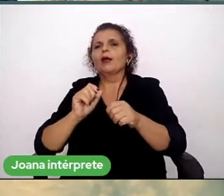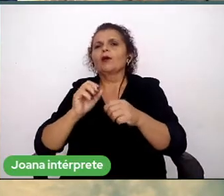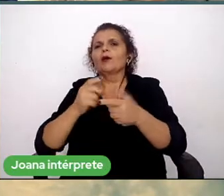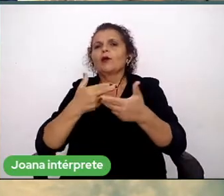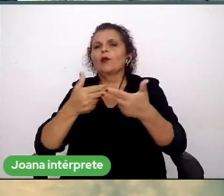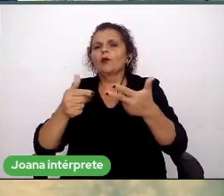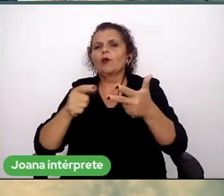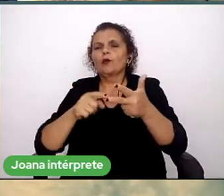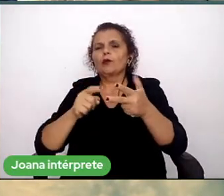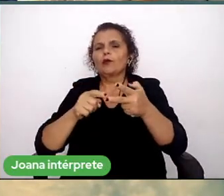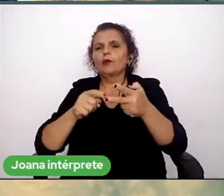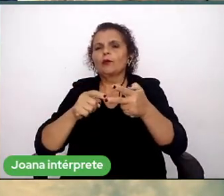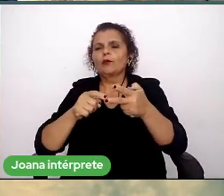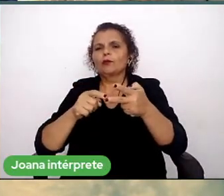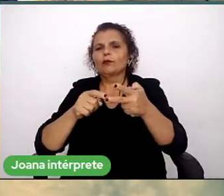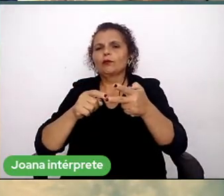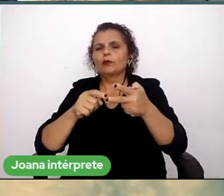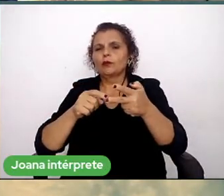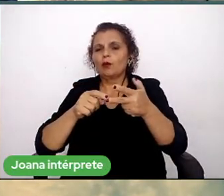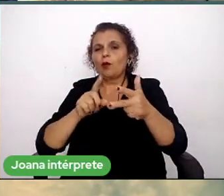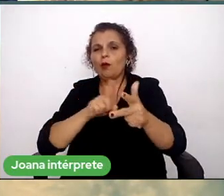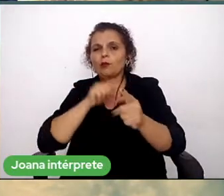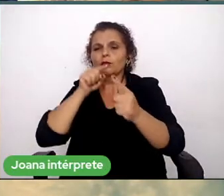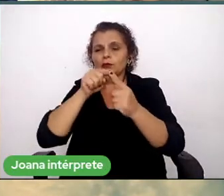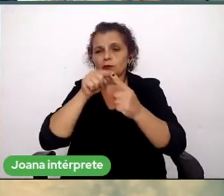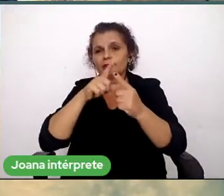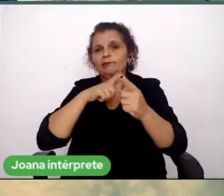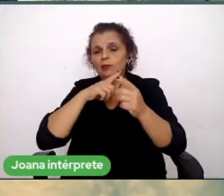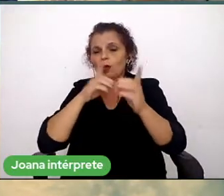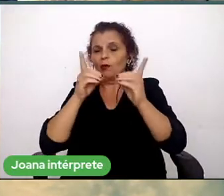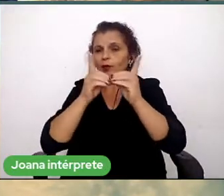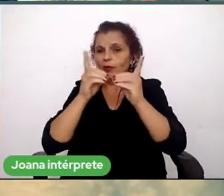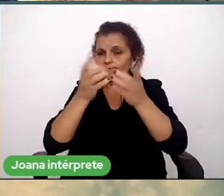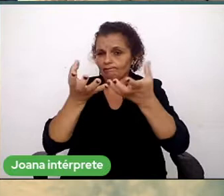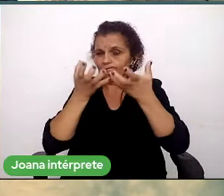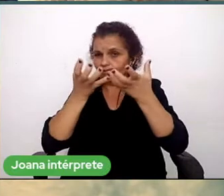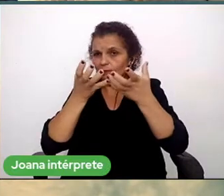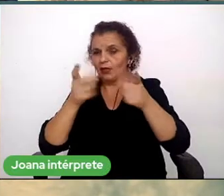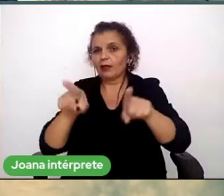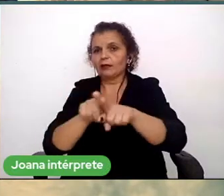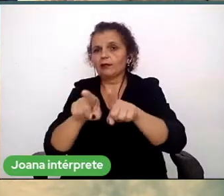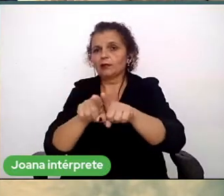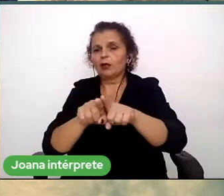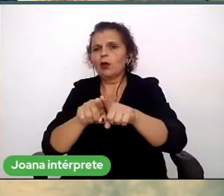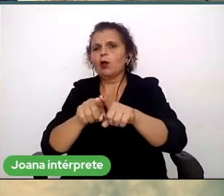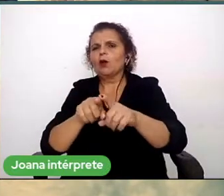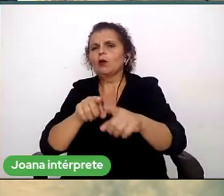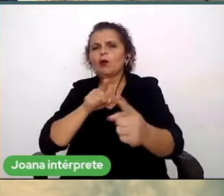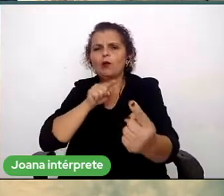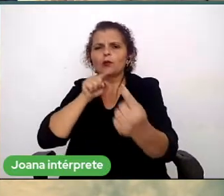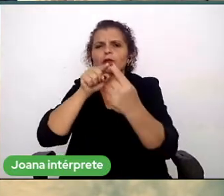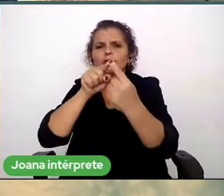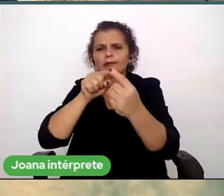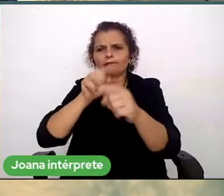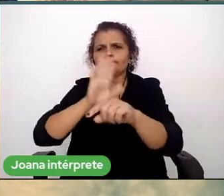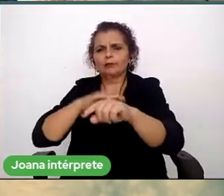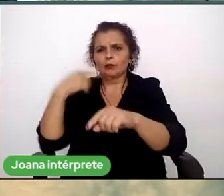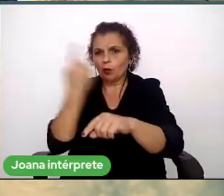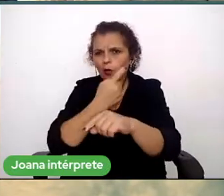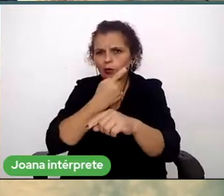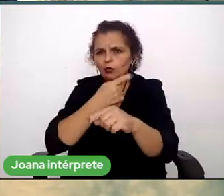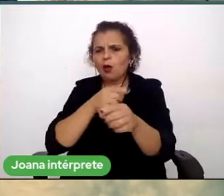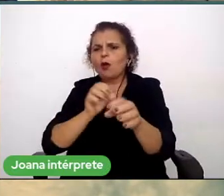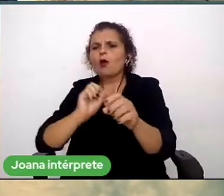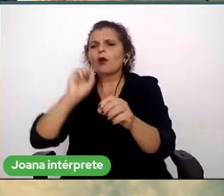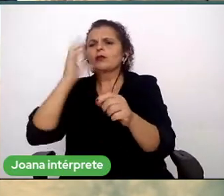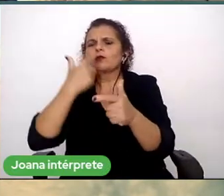as quais são os objetivos que tem a nossa cliente o que o próprio a nossa missão ali dentro Quais são os